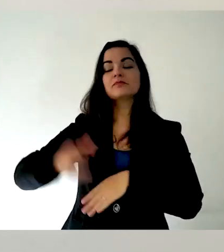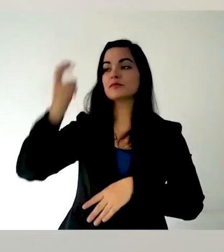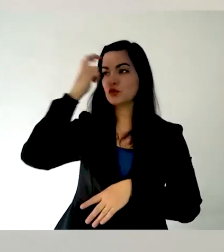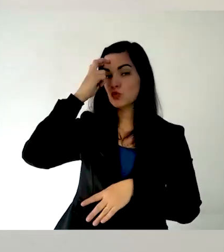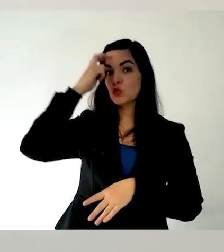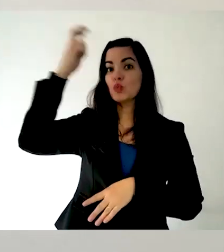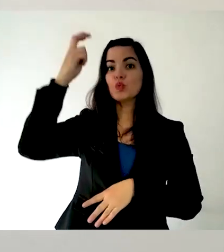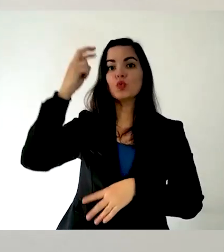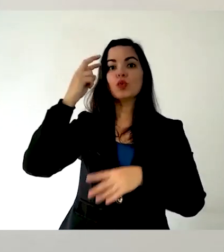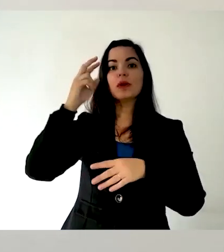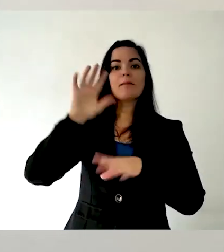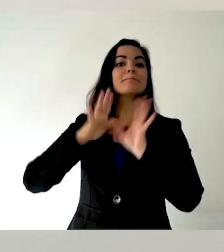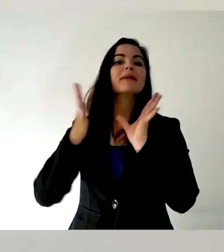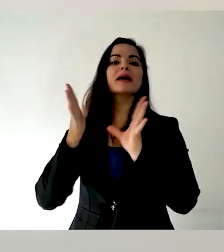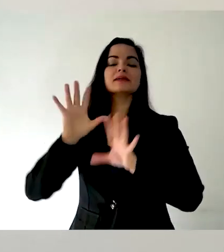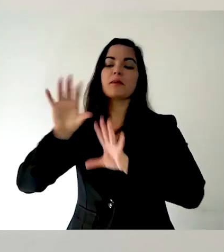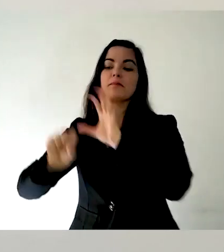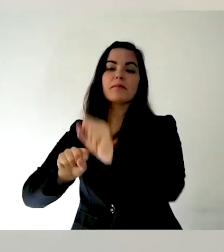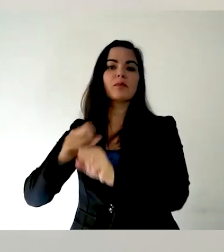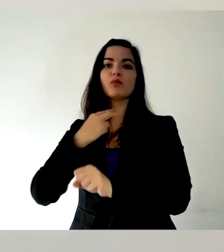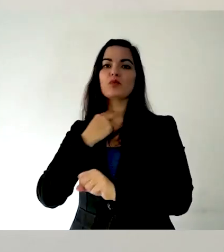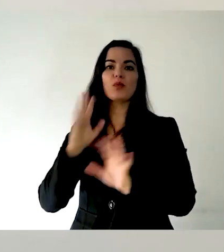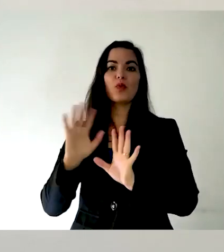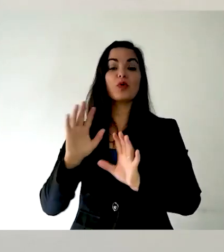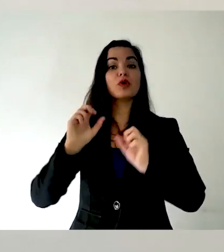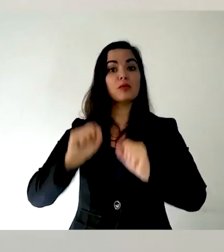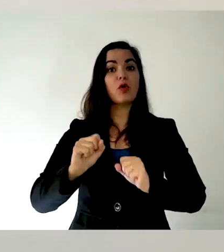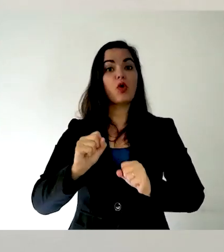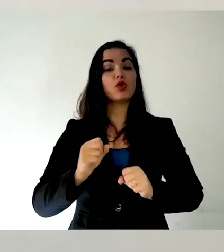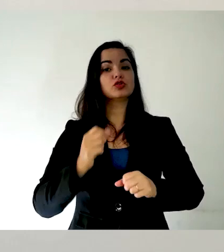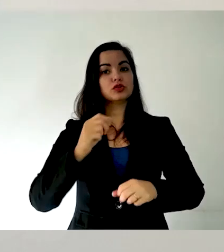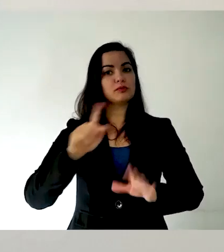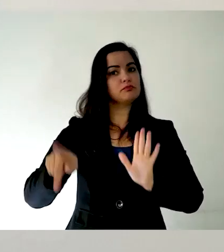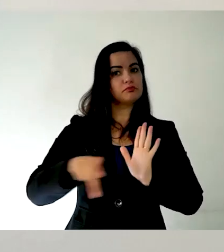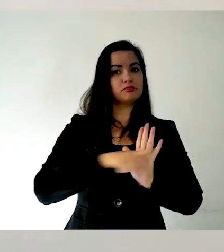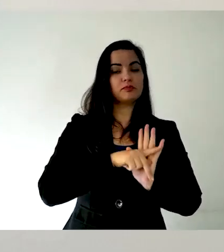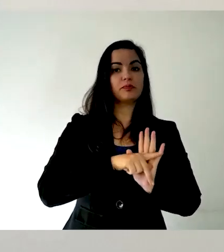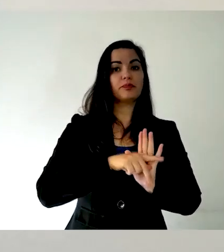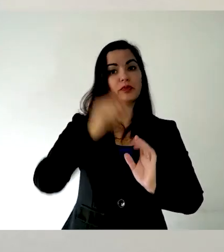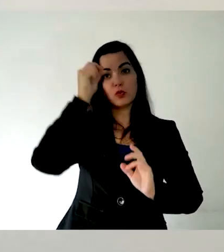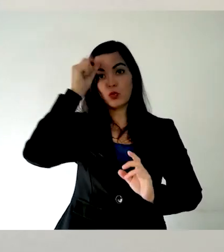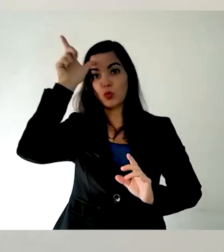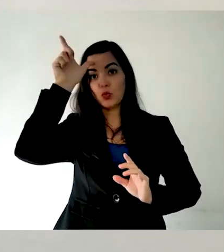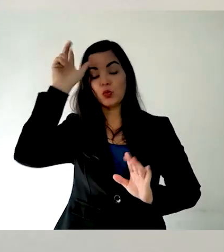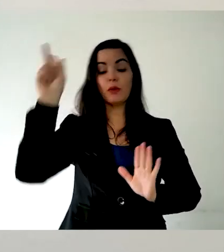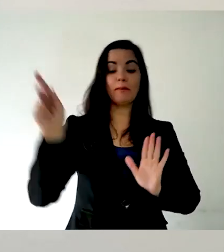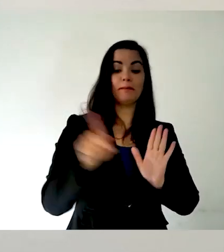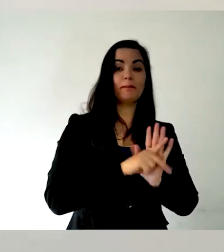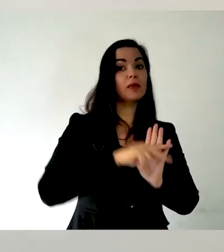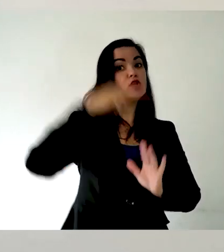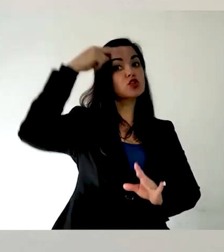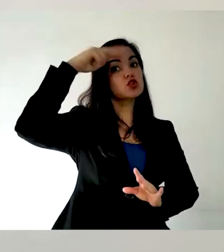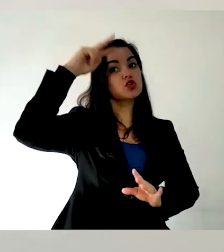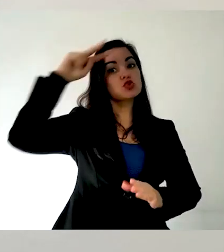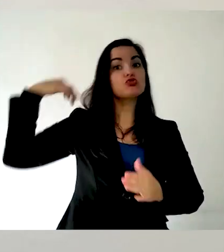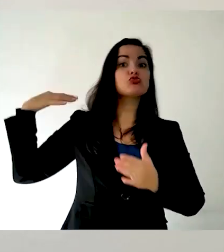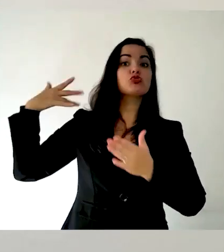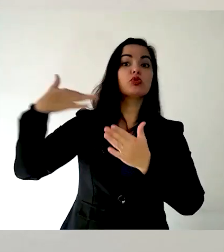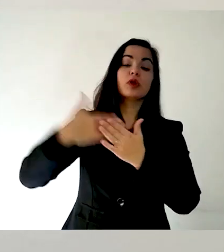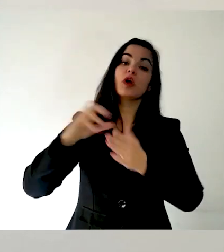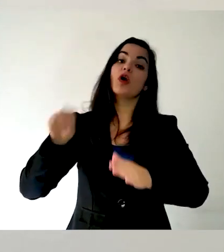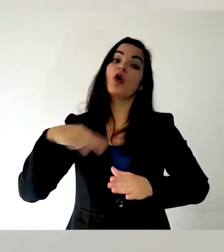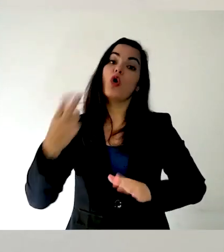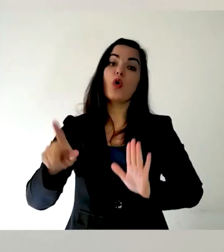ser um patrimônio natural, pode ser um patrimônio histórico, pode até mesmo ser um